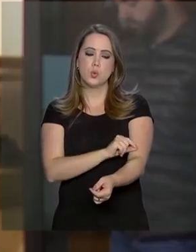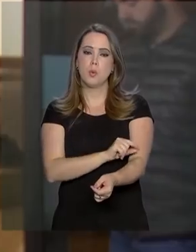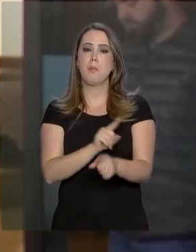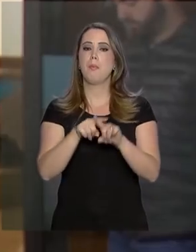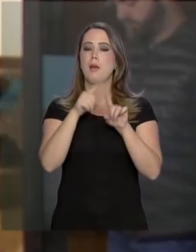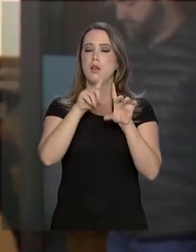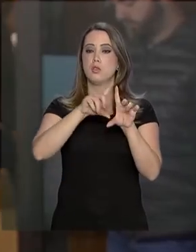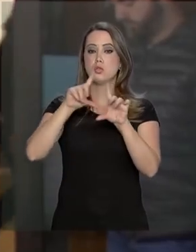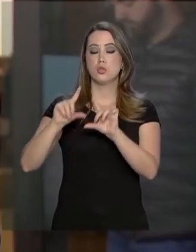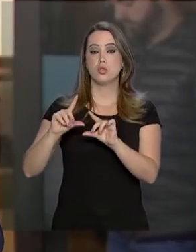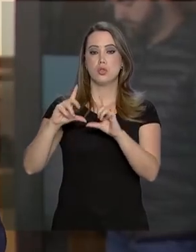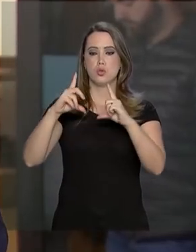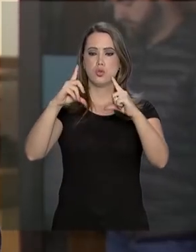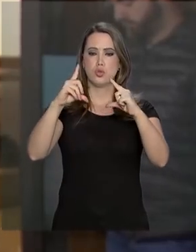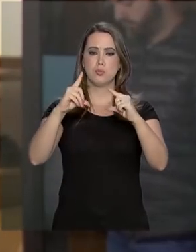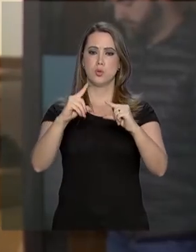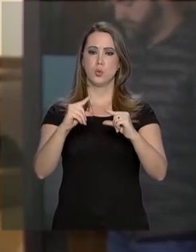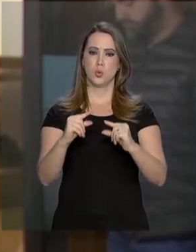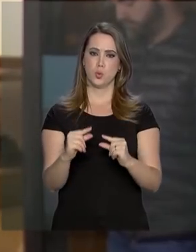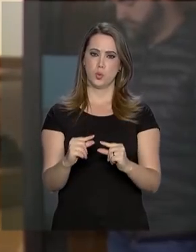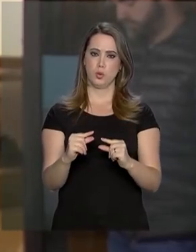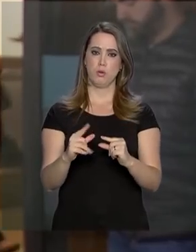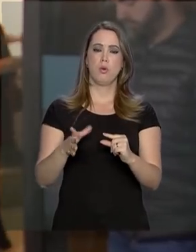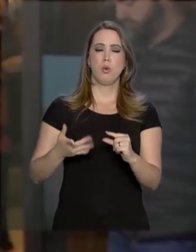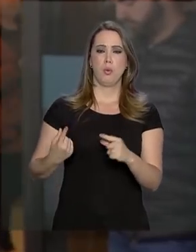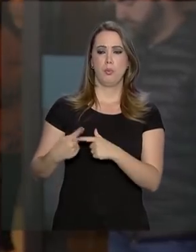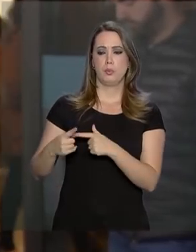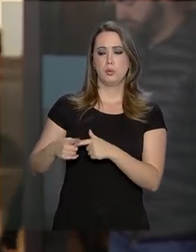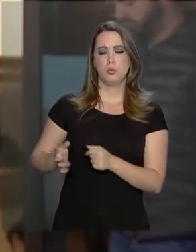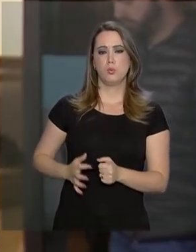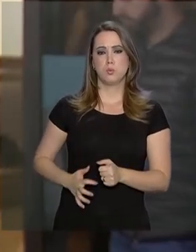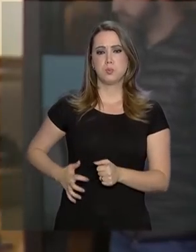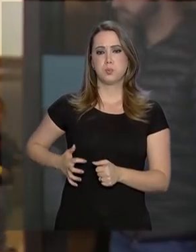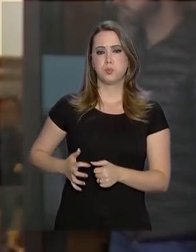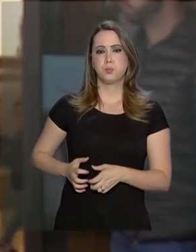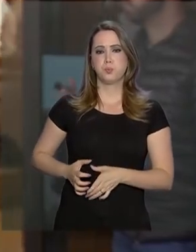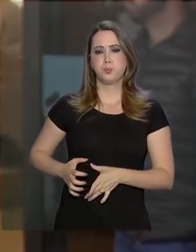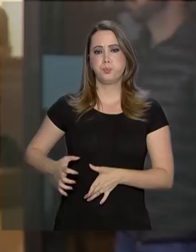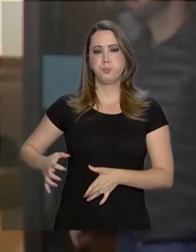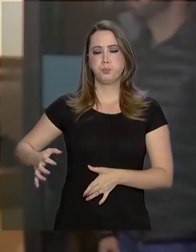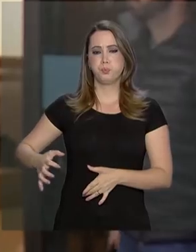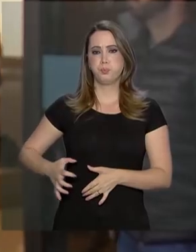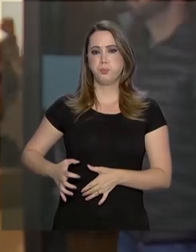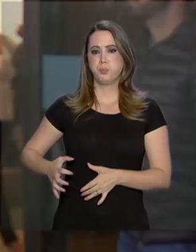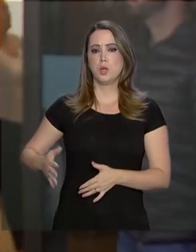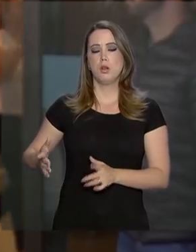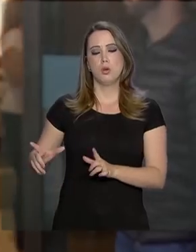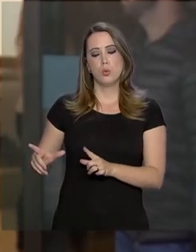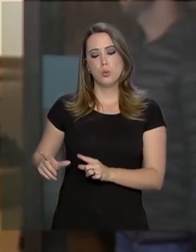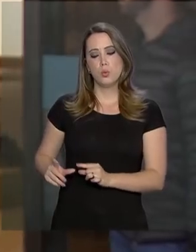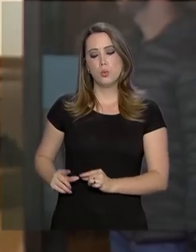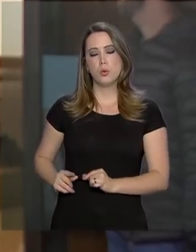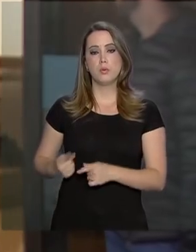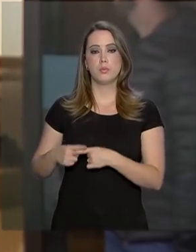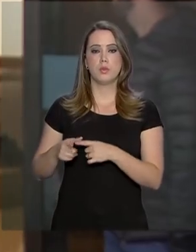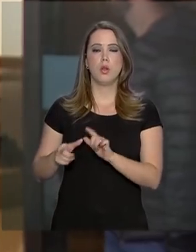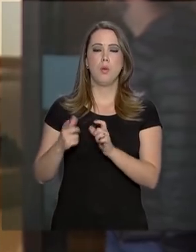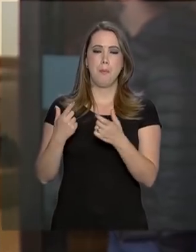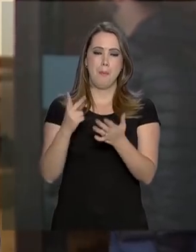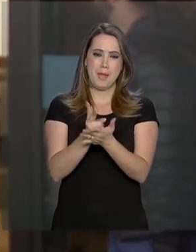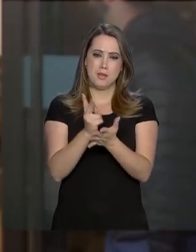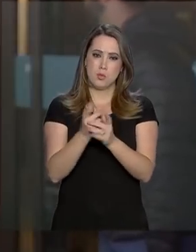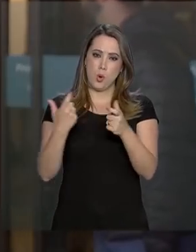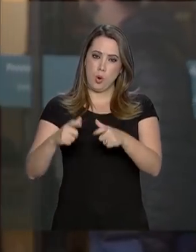quantidade de líquidos que havia se acumulado na região do abdômen onde antes estava acoplada a bolsa de